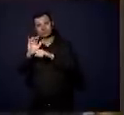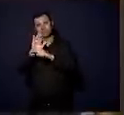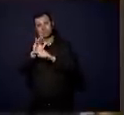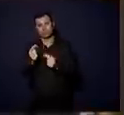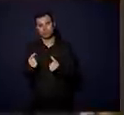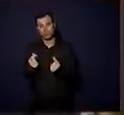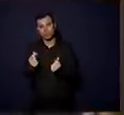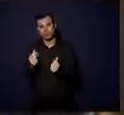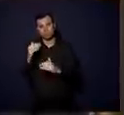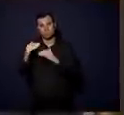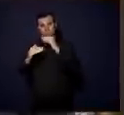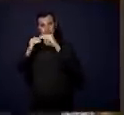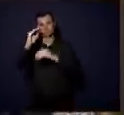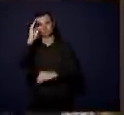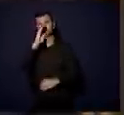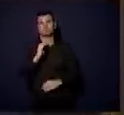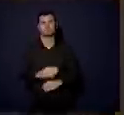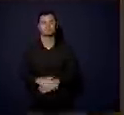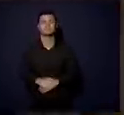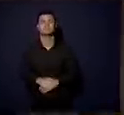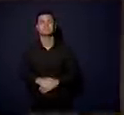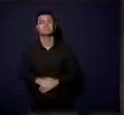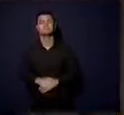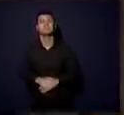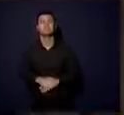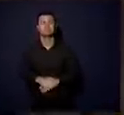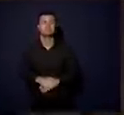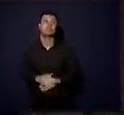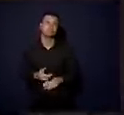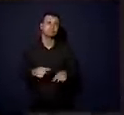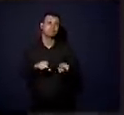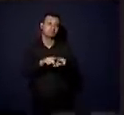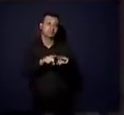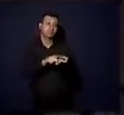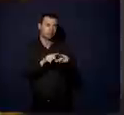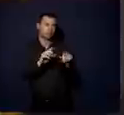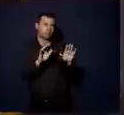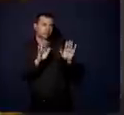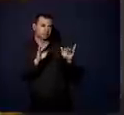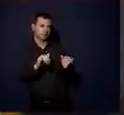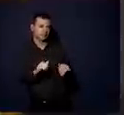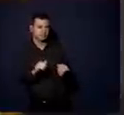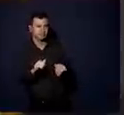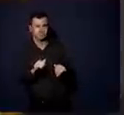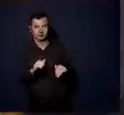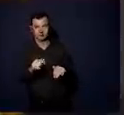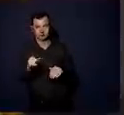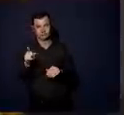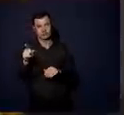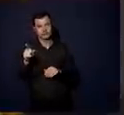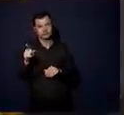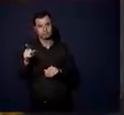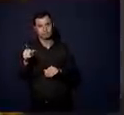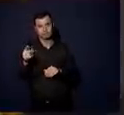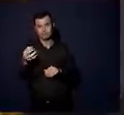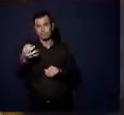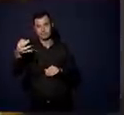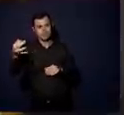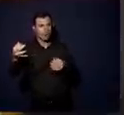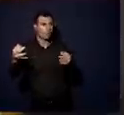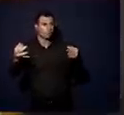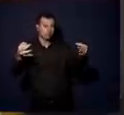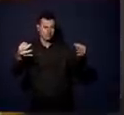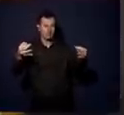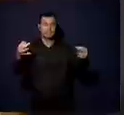da economia brasileira também fechando e acho eu faço couro aqui com a visão de ambos